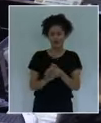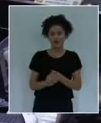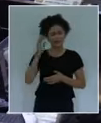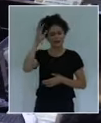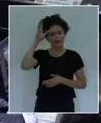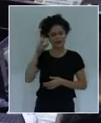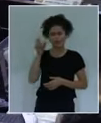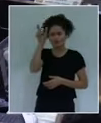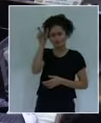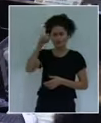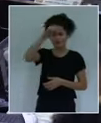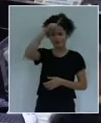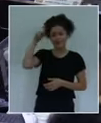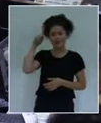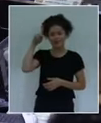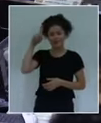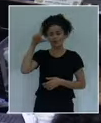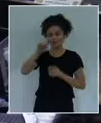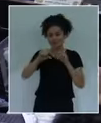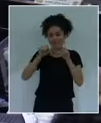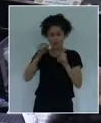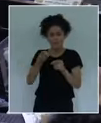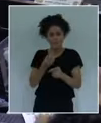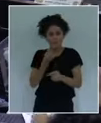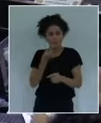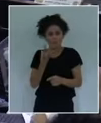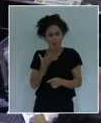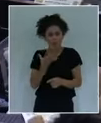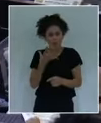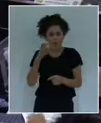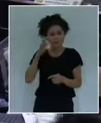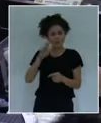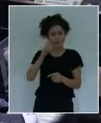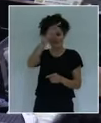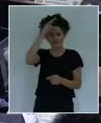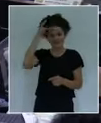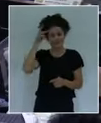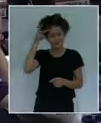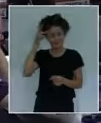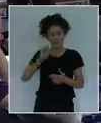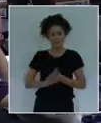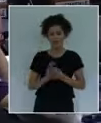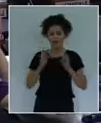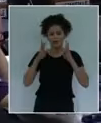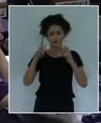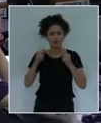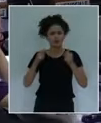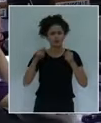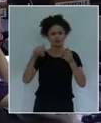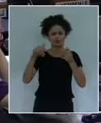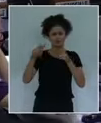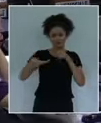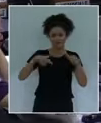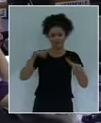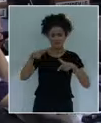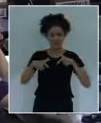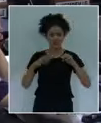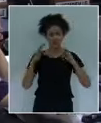estão do lado dele. Todo mundo abraçou a causa, todos os secretários, todos os servidores com boa